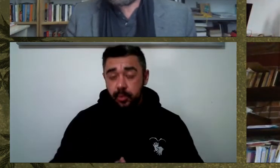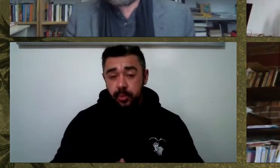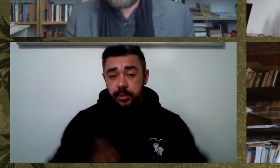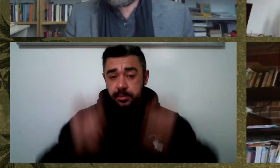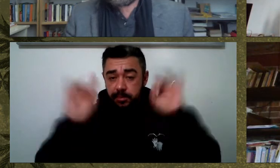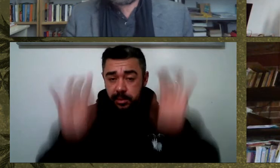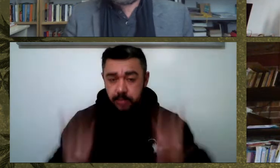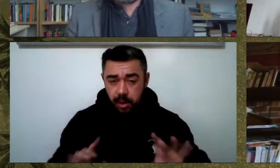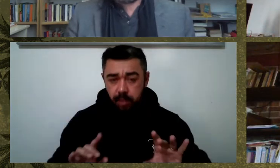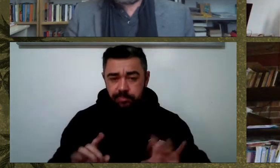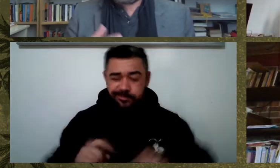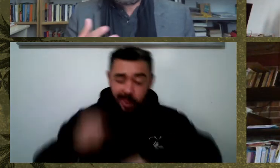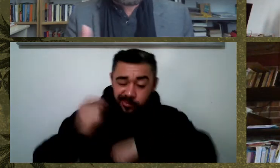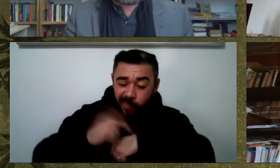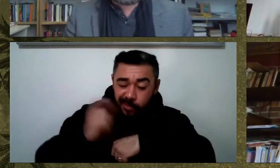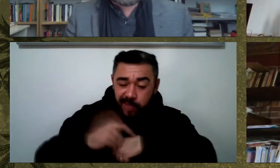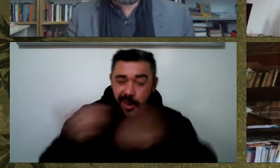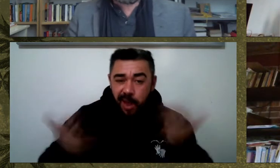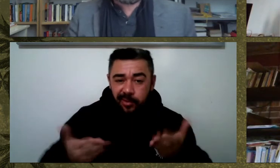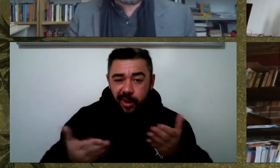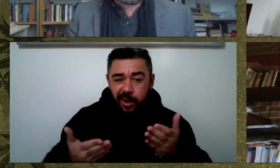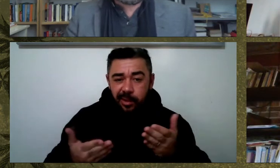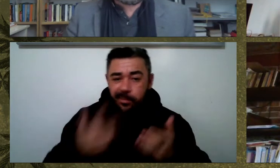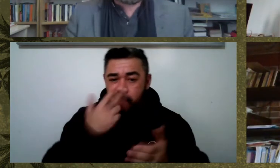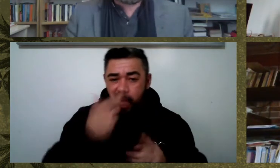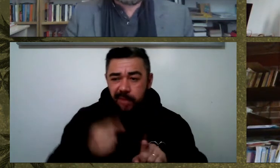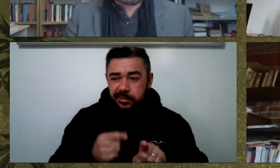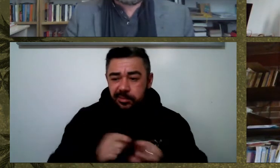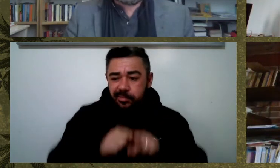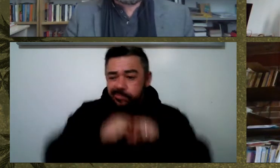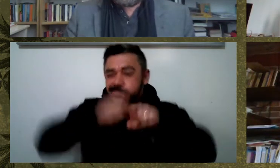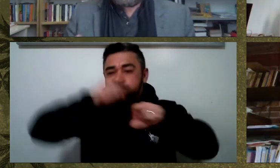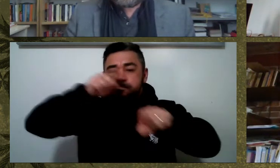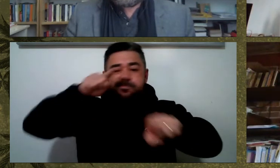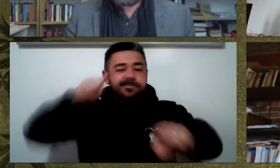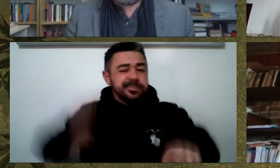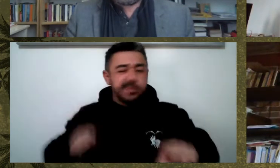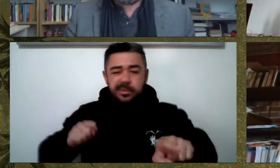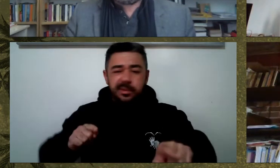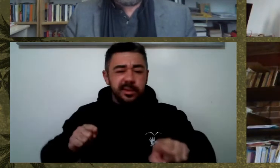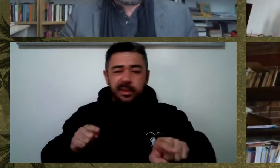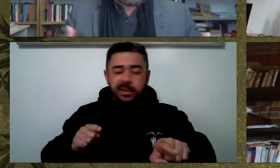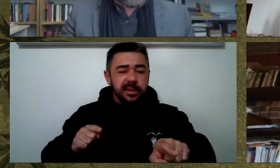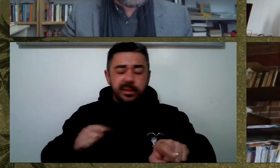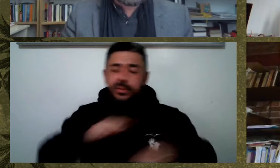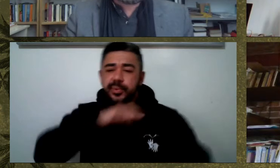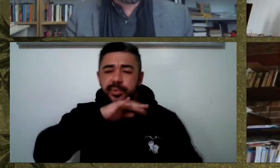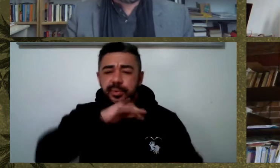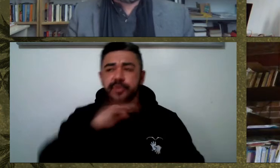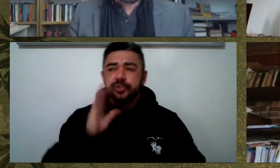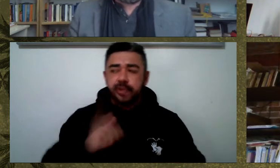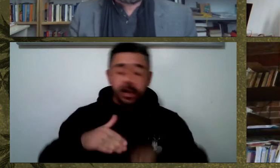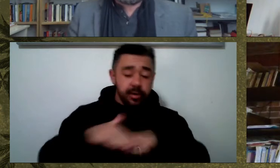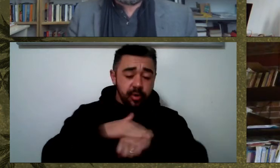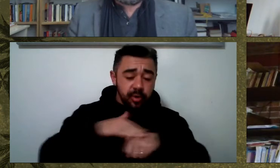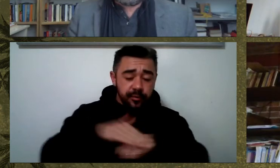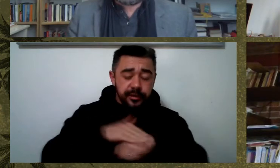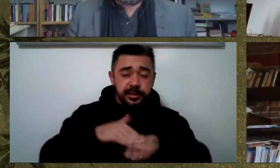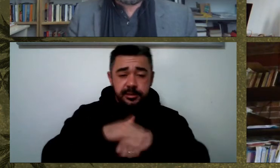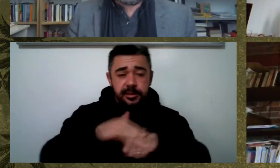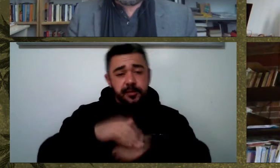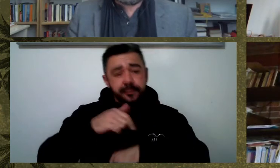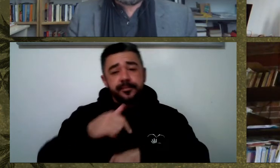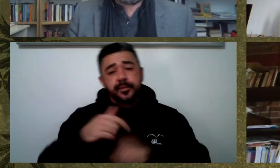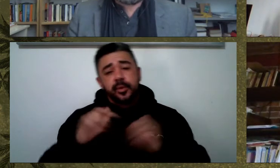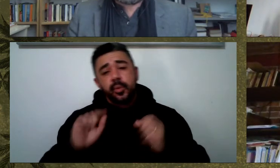grandes retrocessos. Nós já conversávamos na ocasião sobre isso, né? O momento em que o